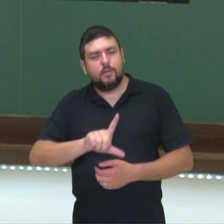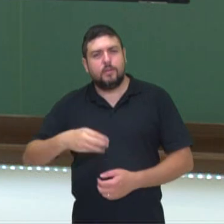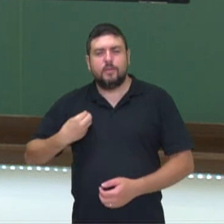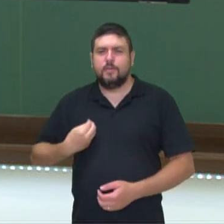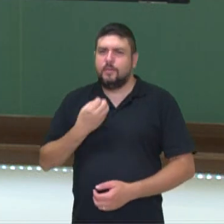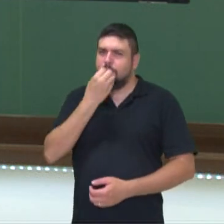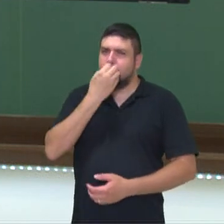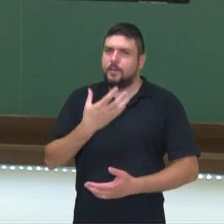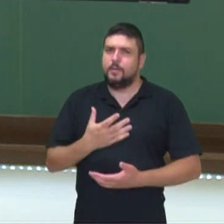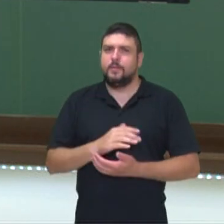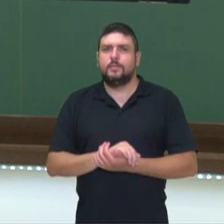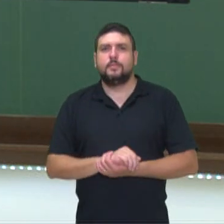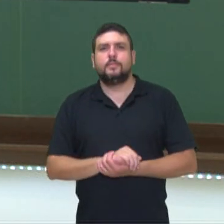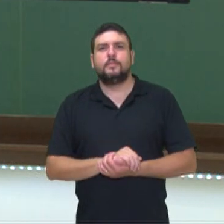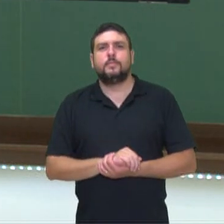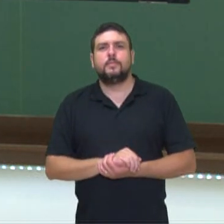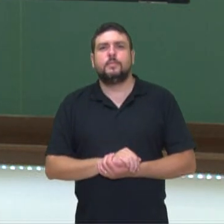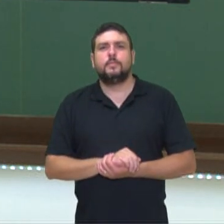bem.